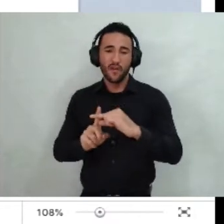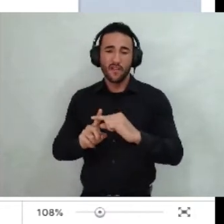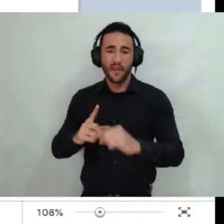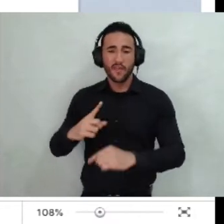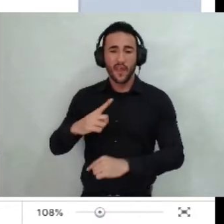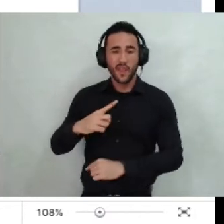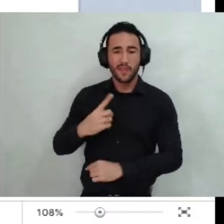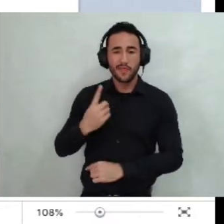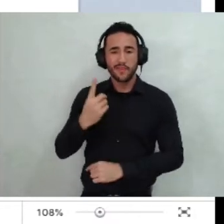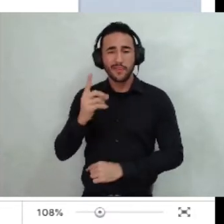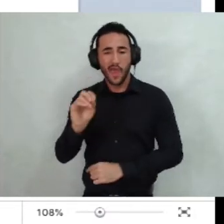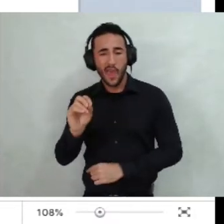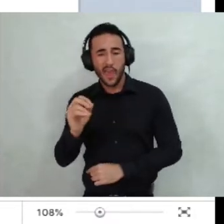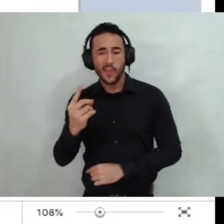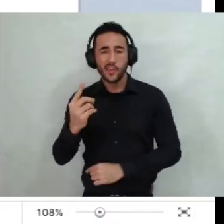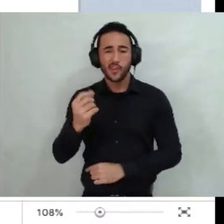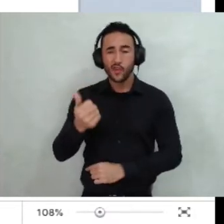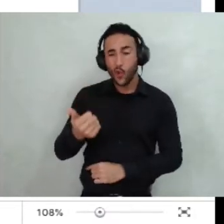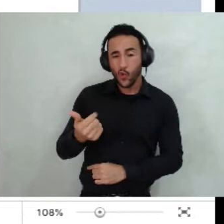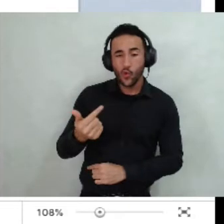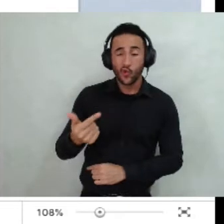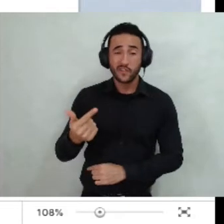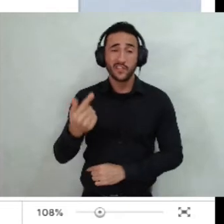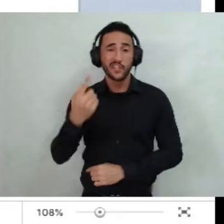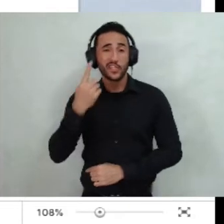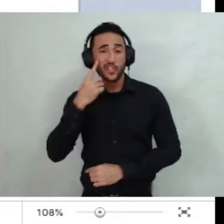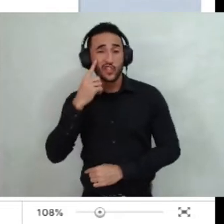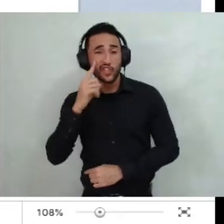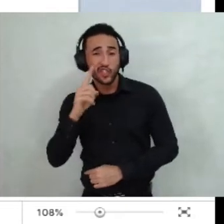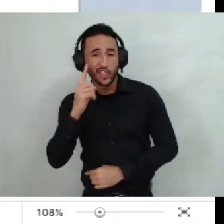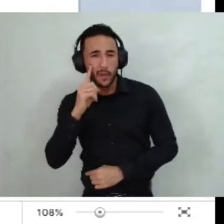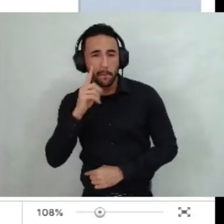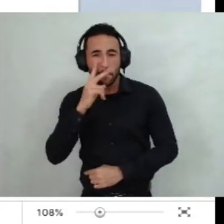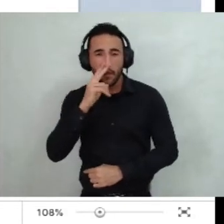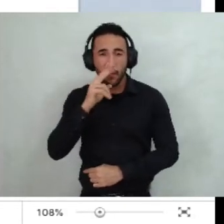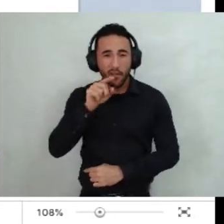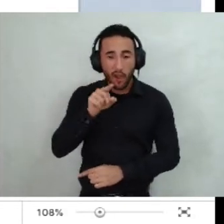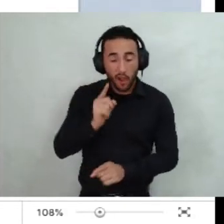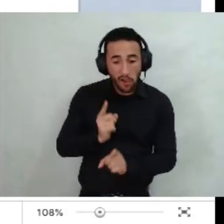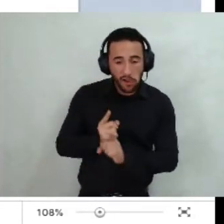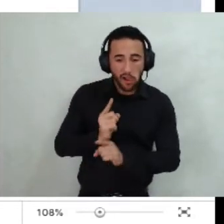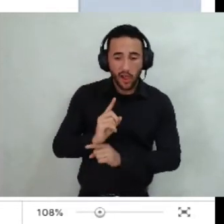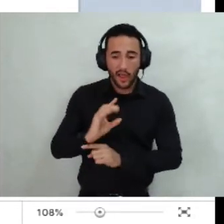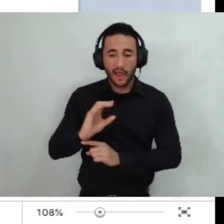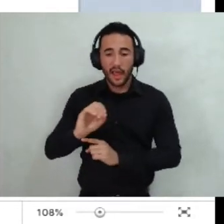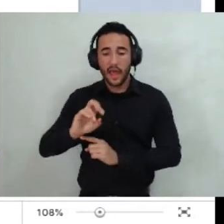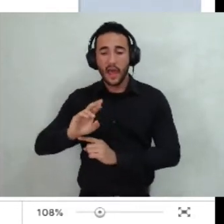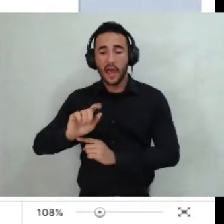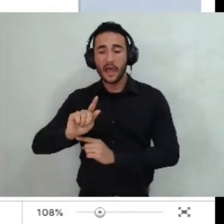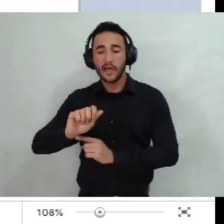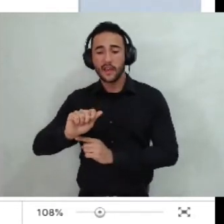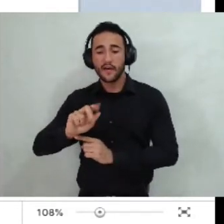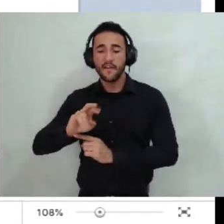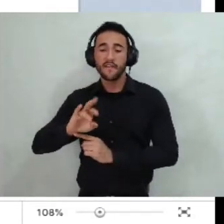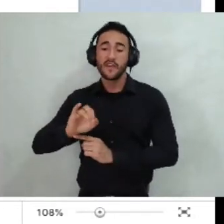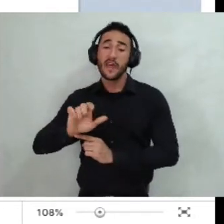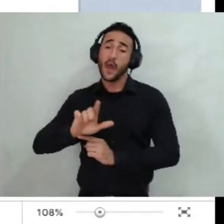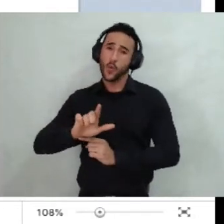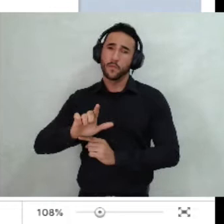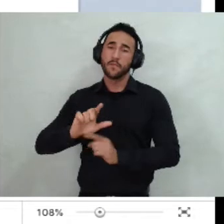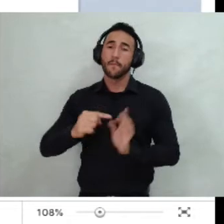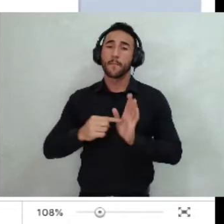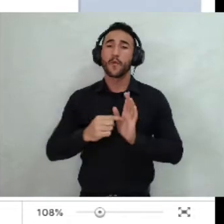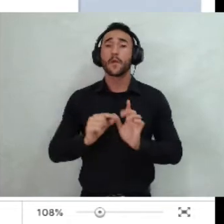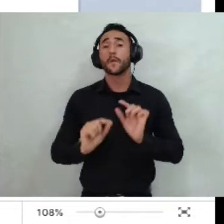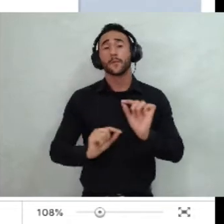esteja terminando o momento que a gente detecta a carga viral. Isso querendo mostrar para vocês que